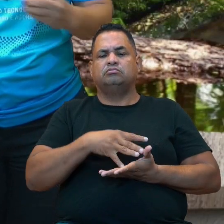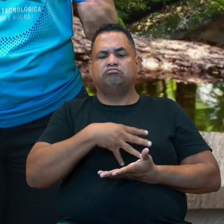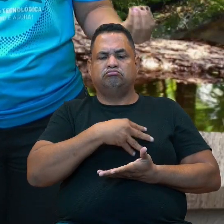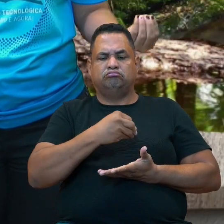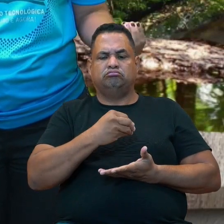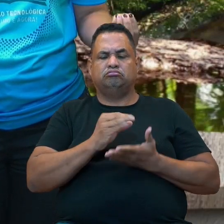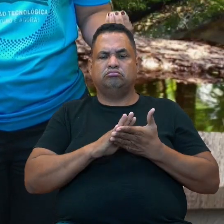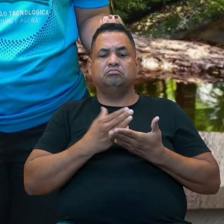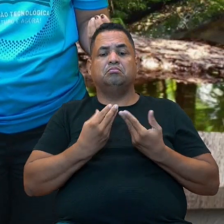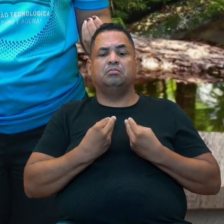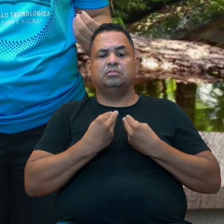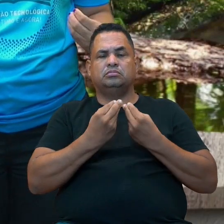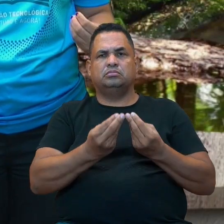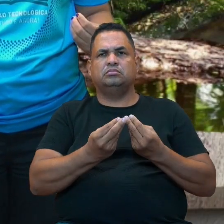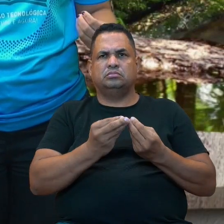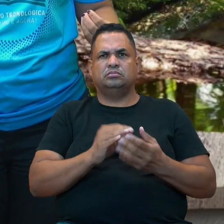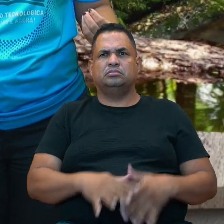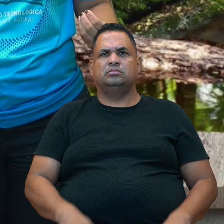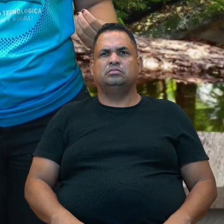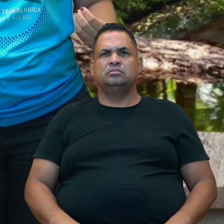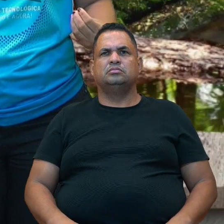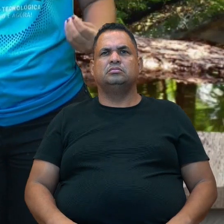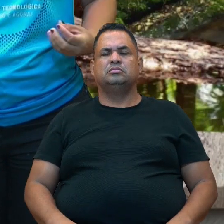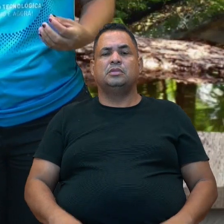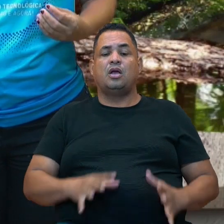Como se fossem clonezinhos da mãe, bactéria mãe.